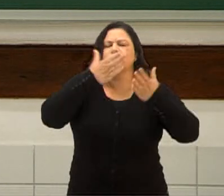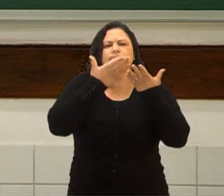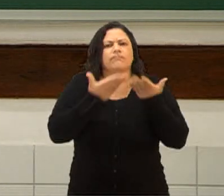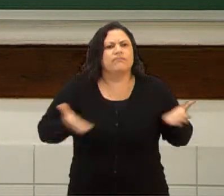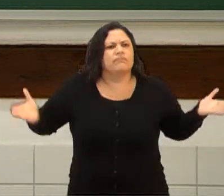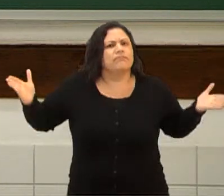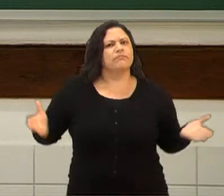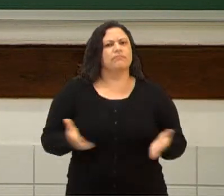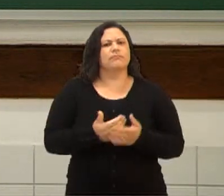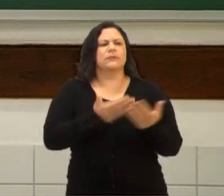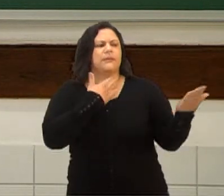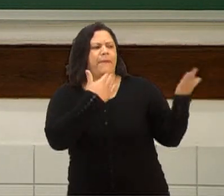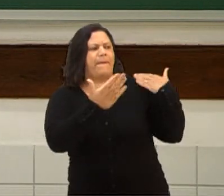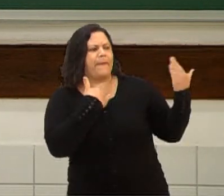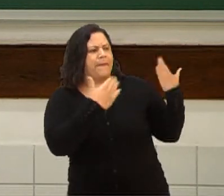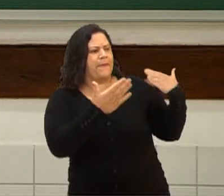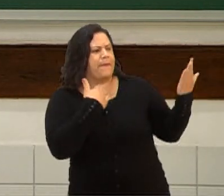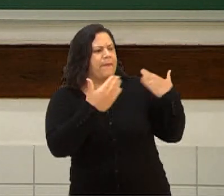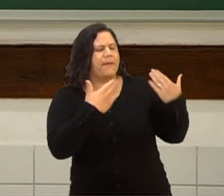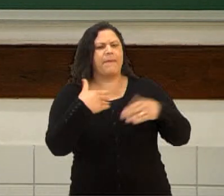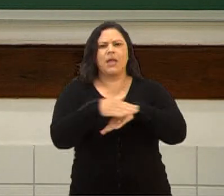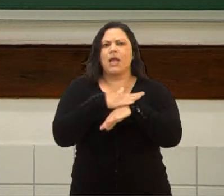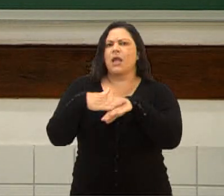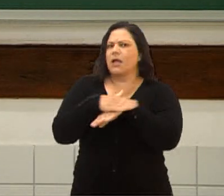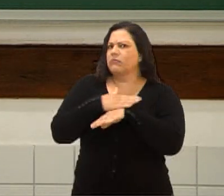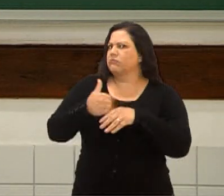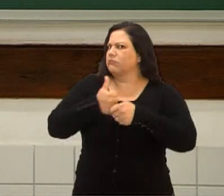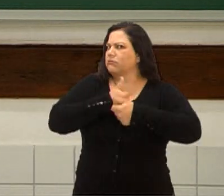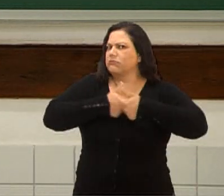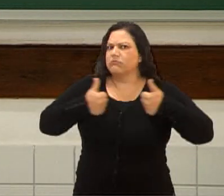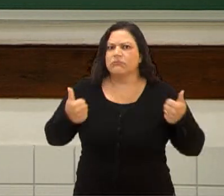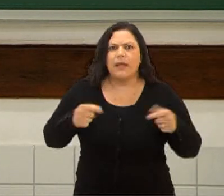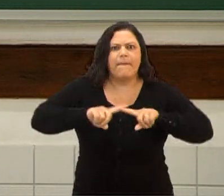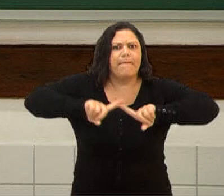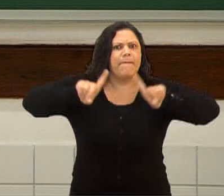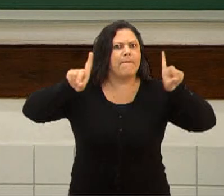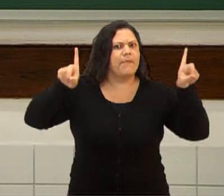bom de conversa, bom para conversar com ele. Mas ele se